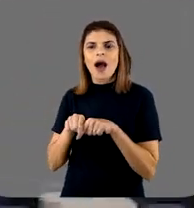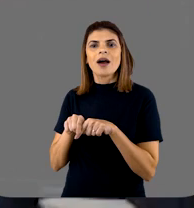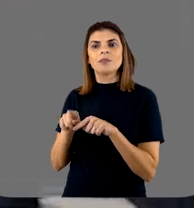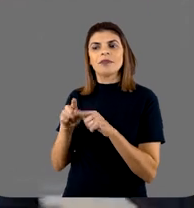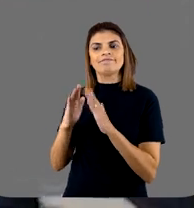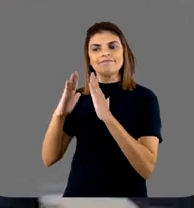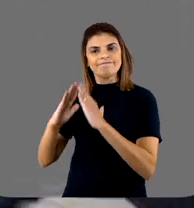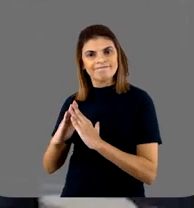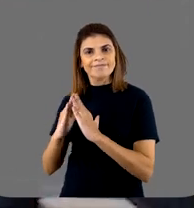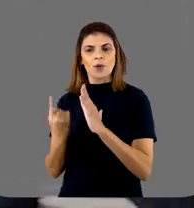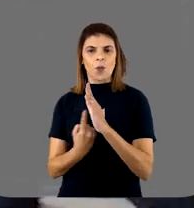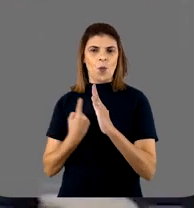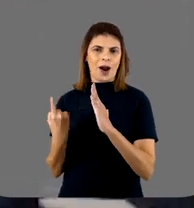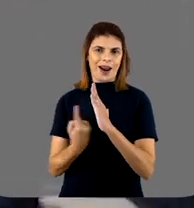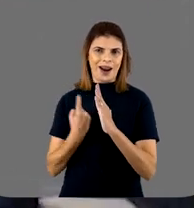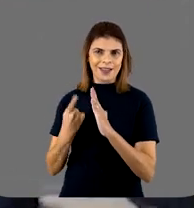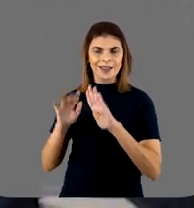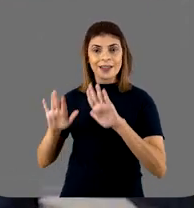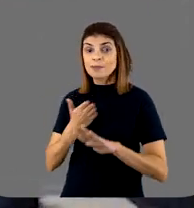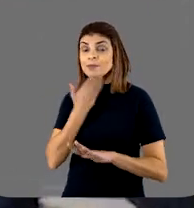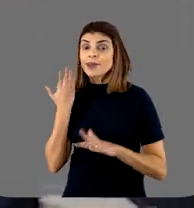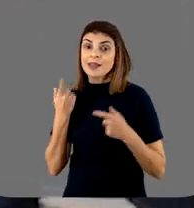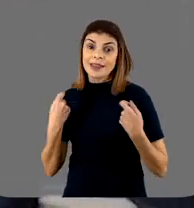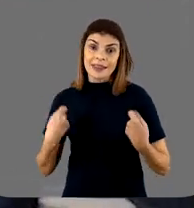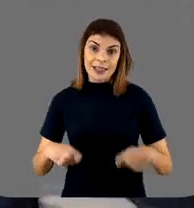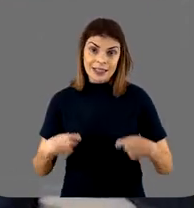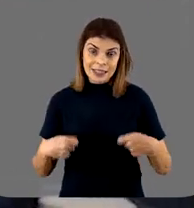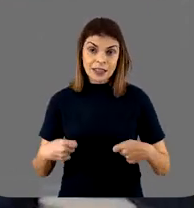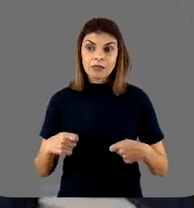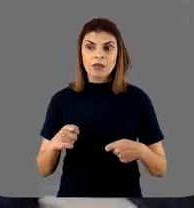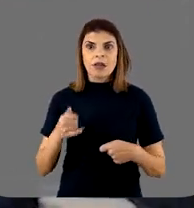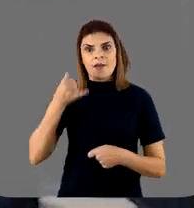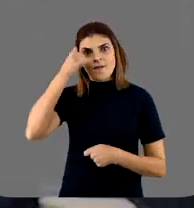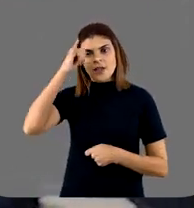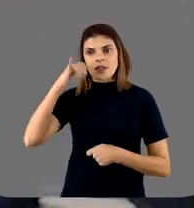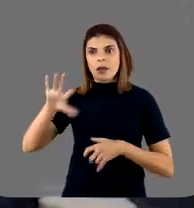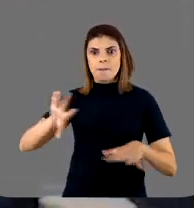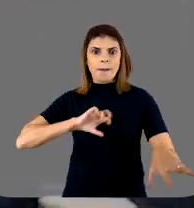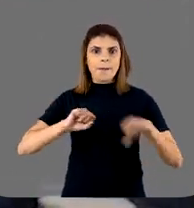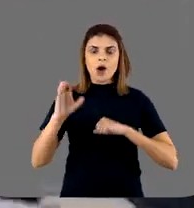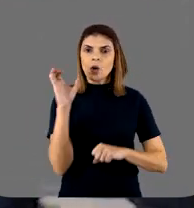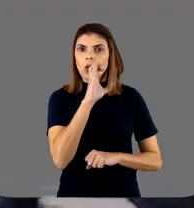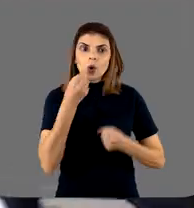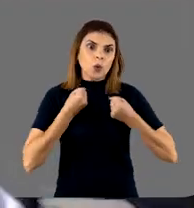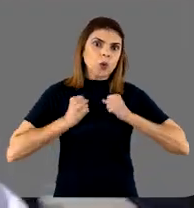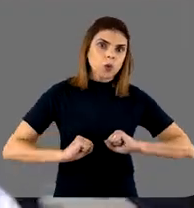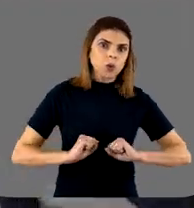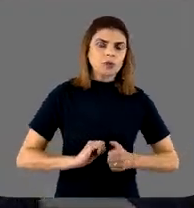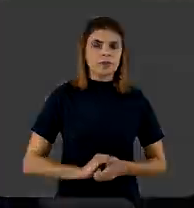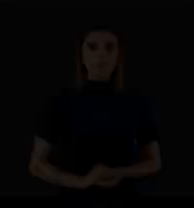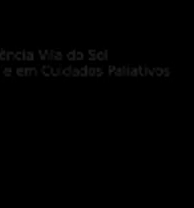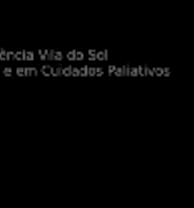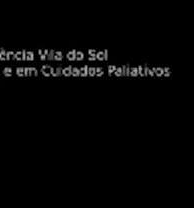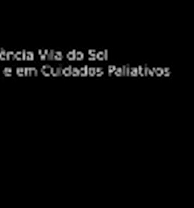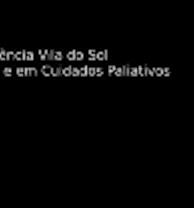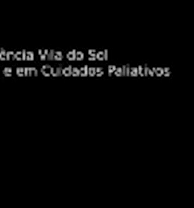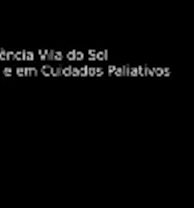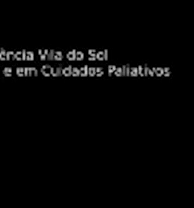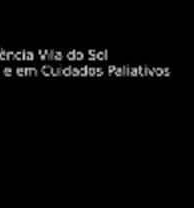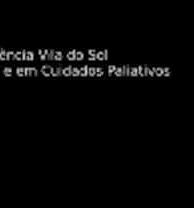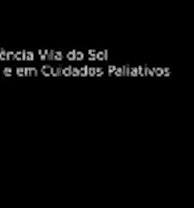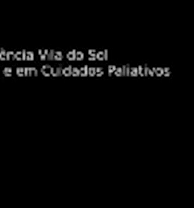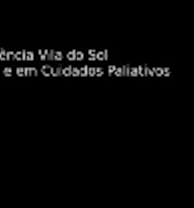possível para essa possível quarentena n que talvez fosse necessário para que não se faça nada correndo